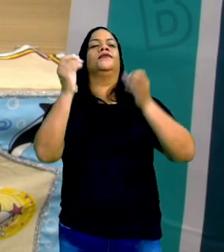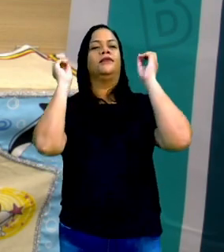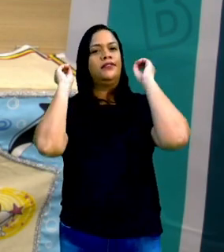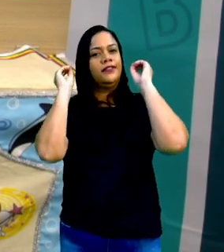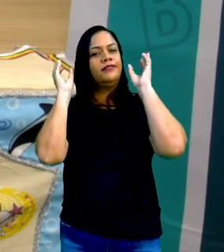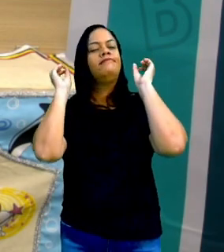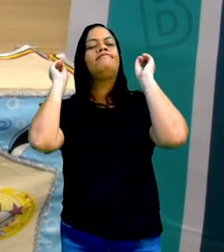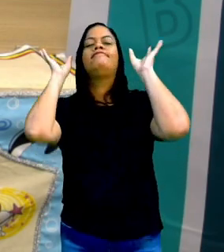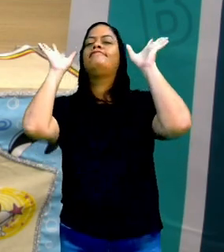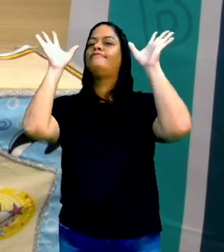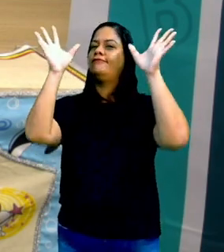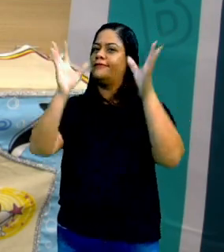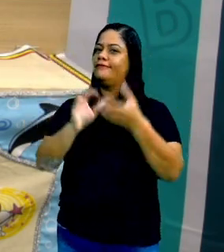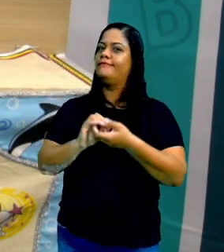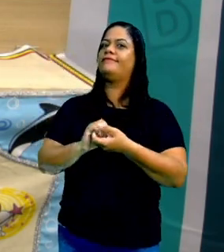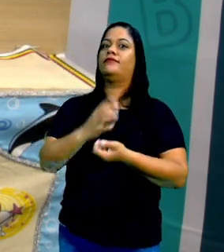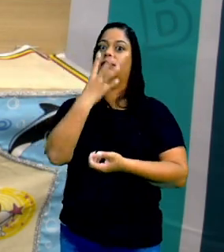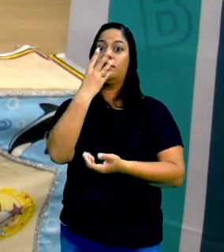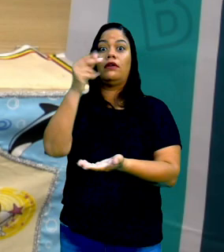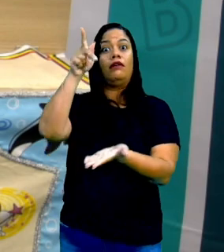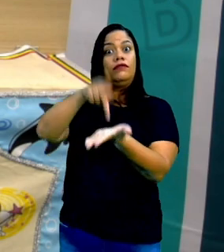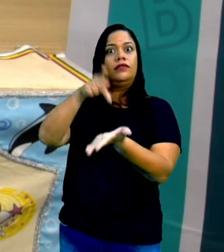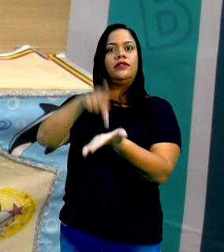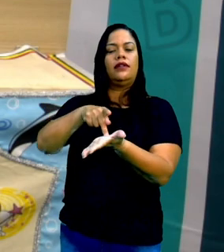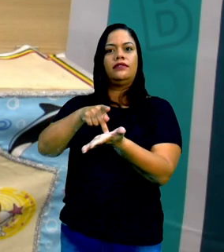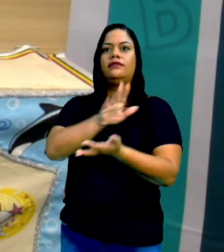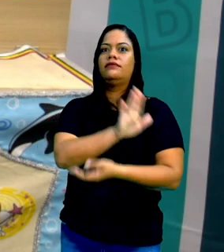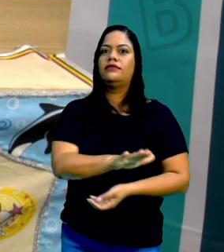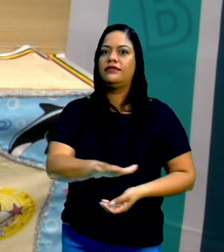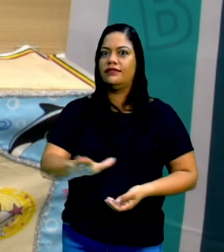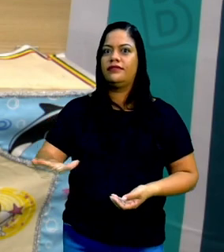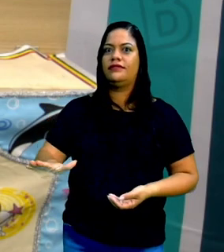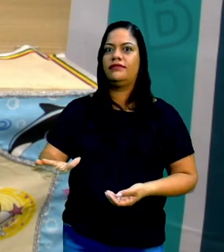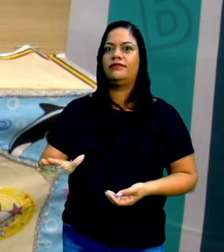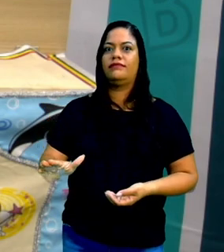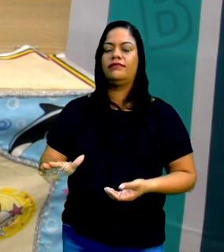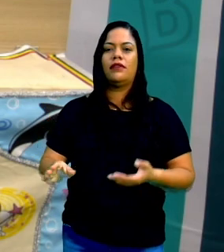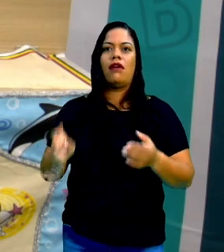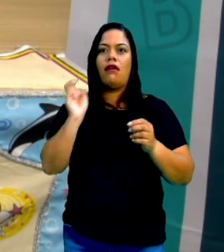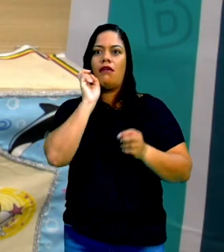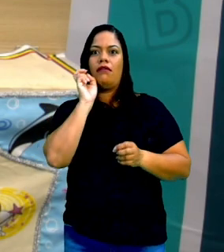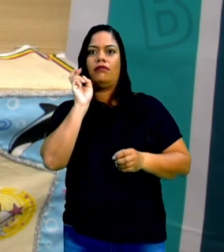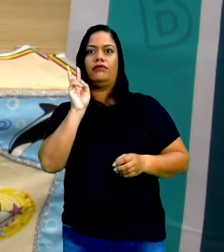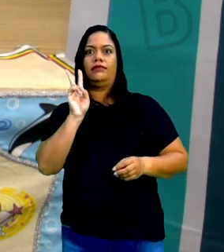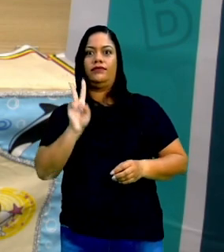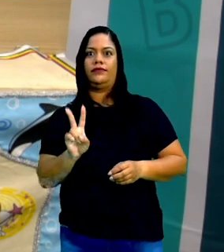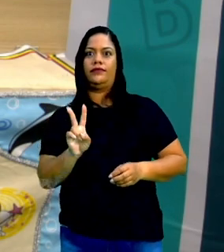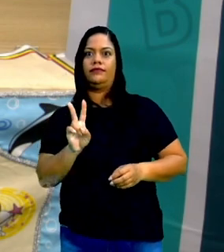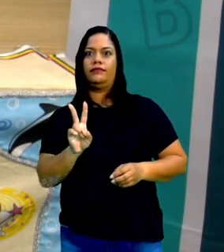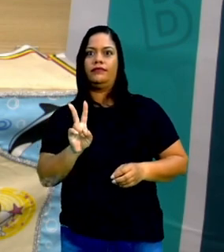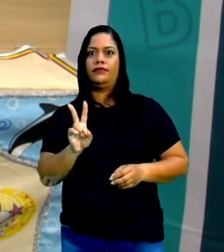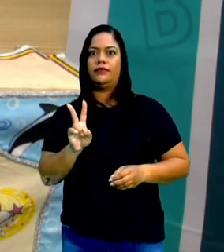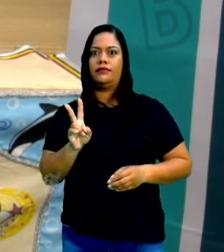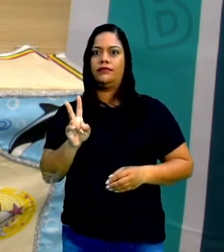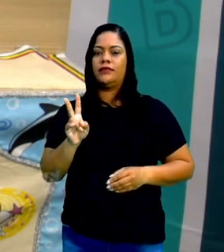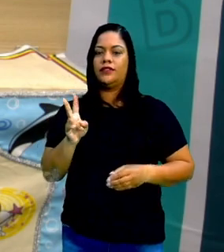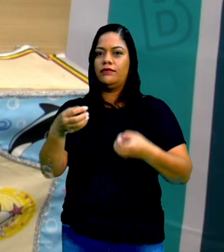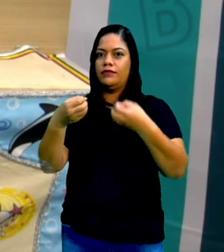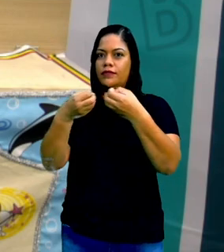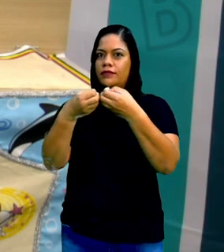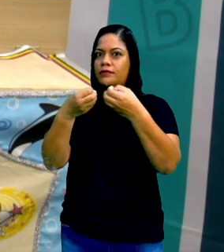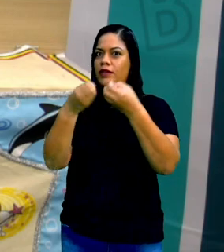leiturinha. O lobo de verdade, crianças, apareceu e foi aonde tá